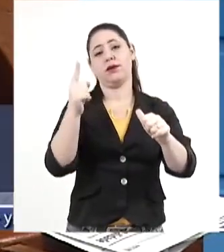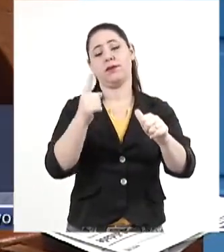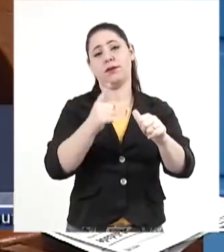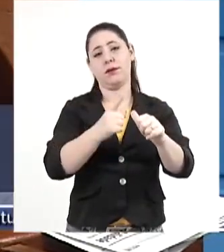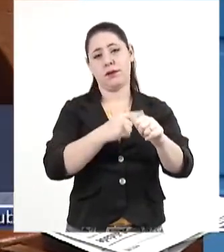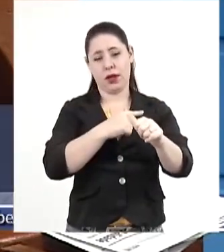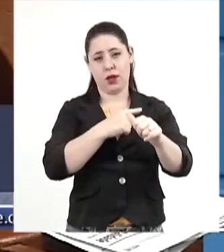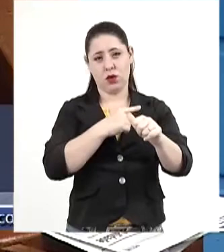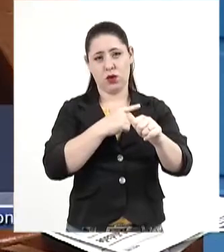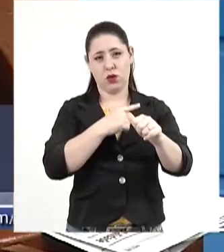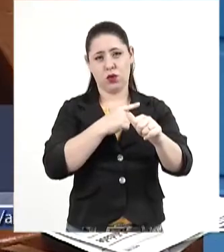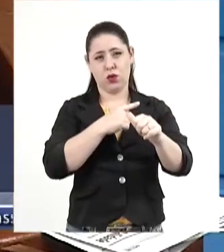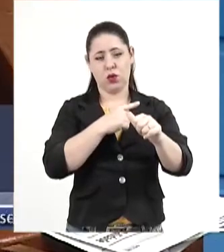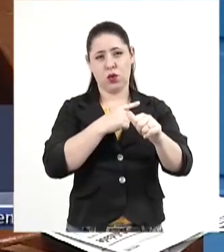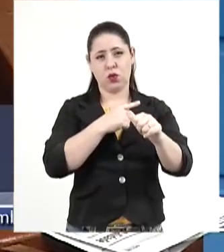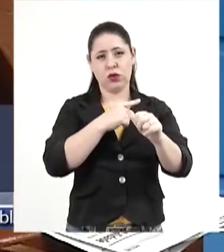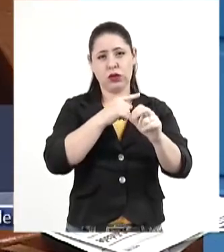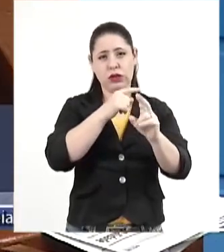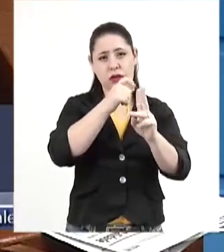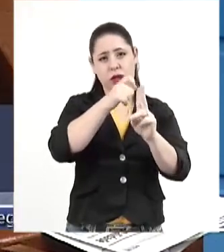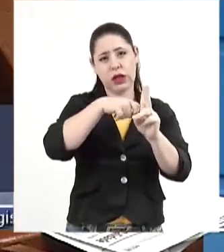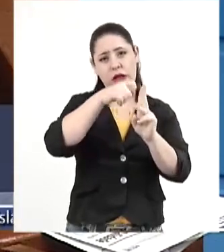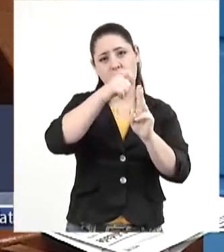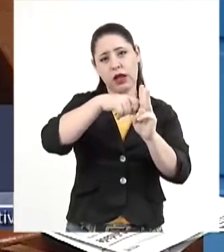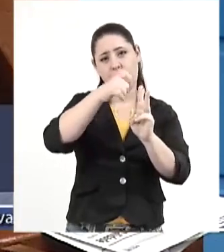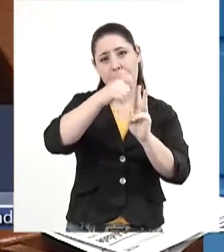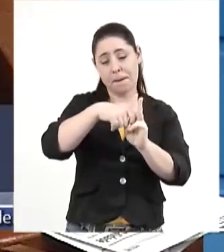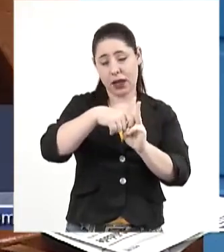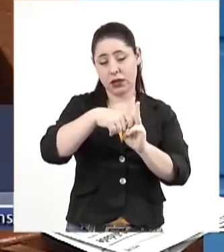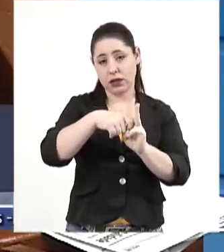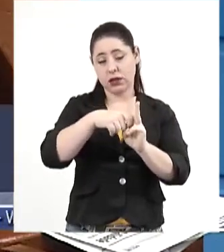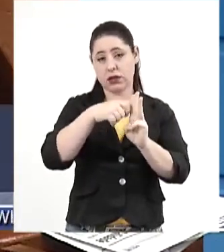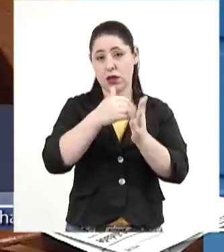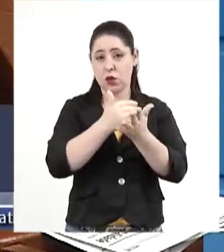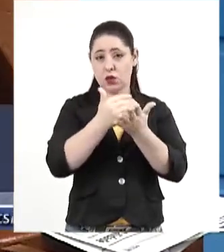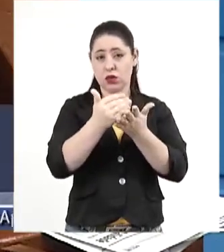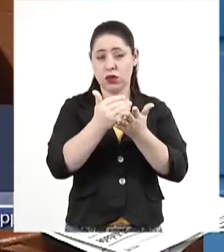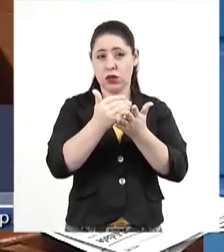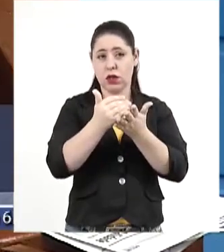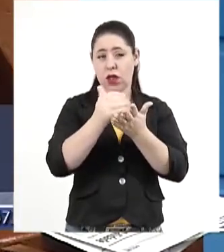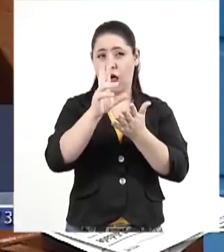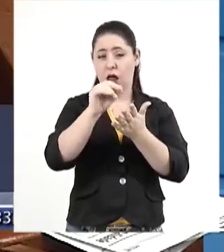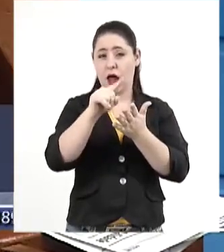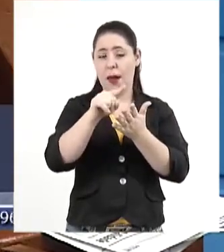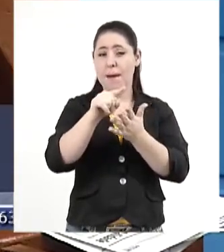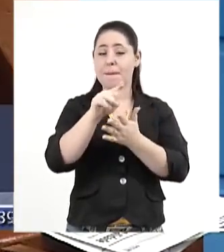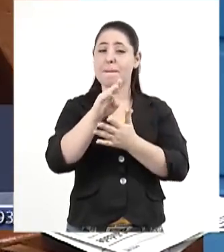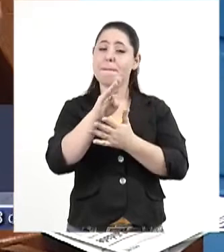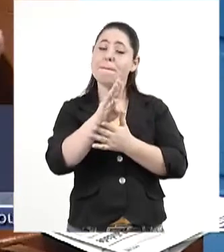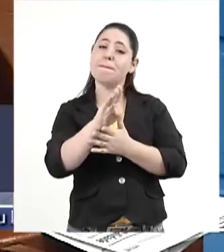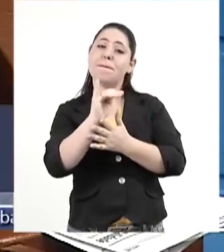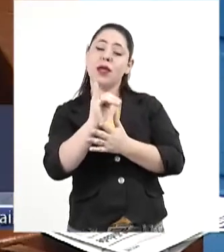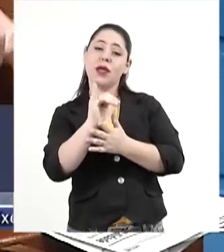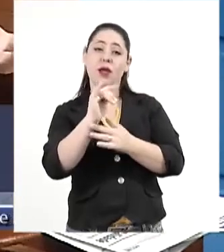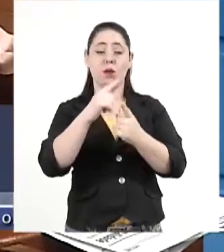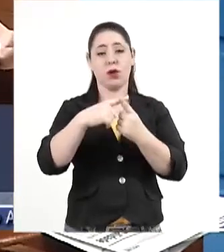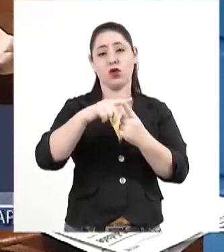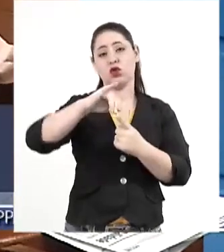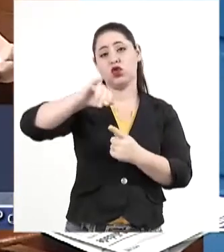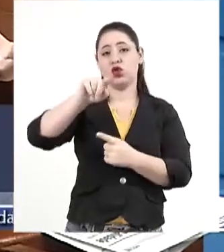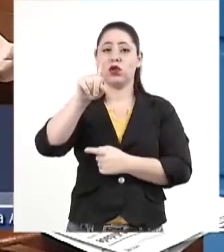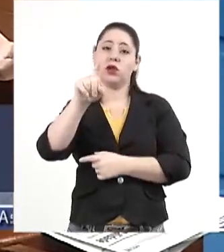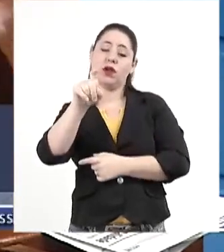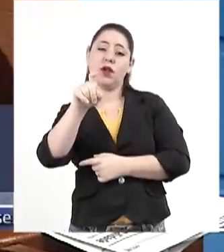nesse primeiro trimestre, na verdade, é bimestre, né? Porque é janeiro e